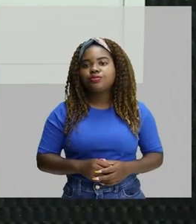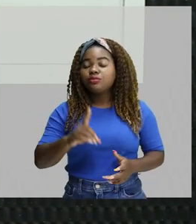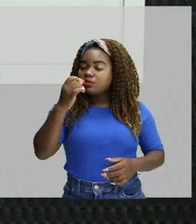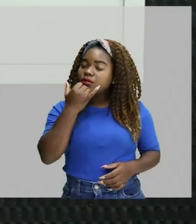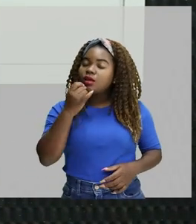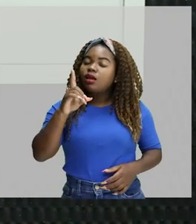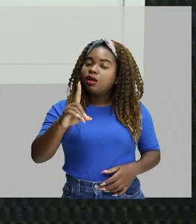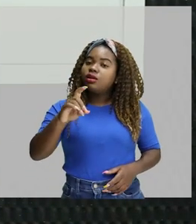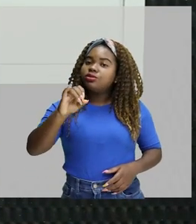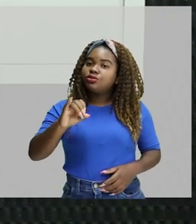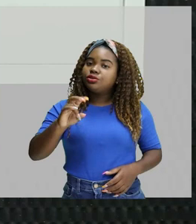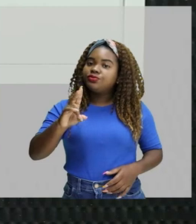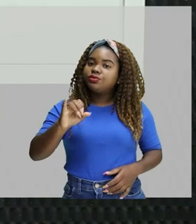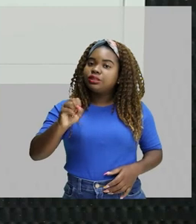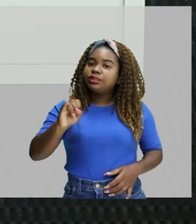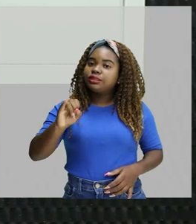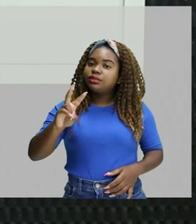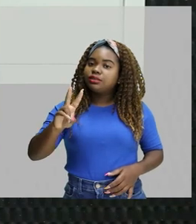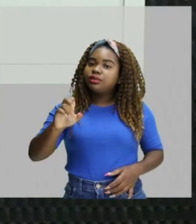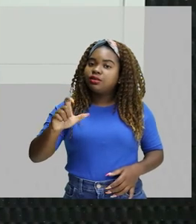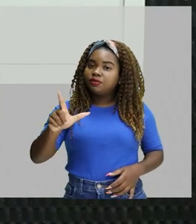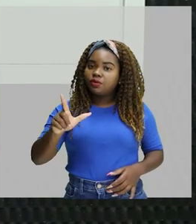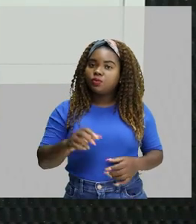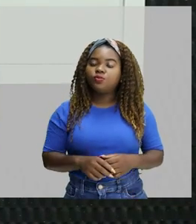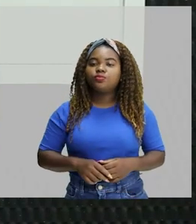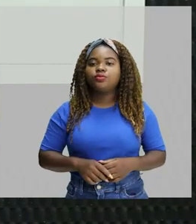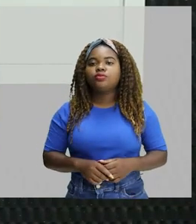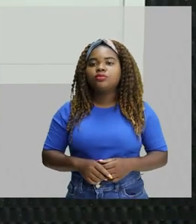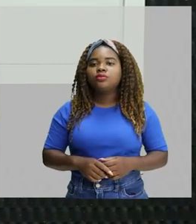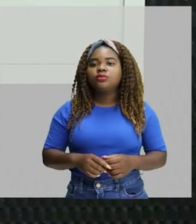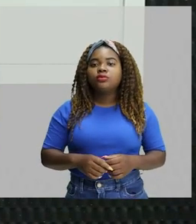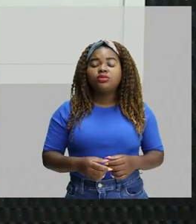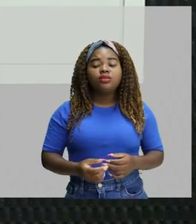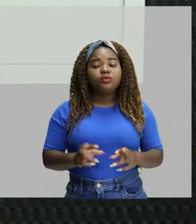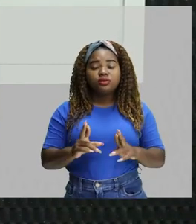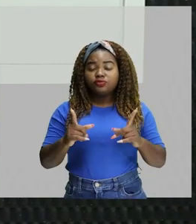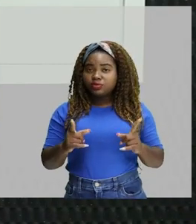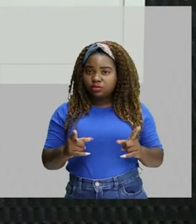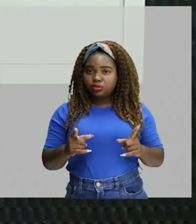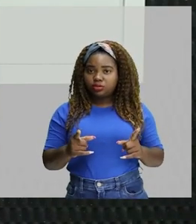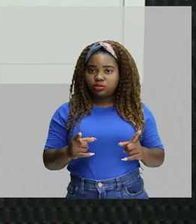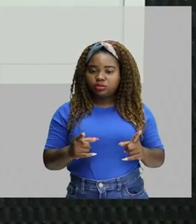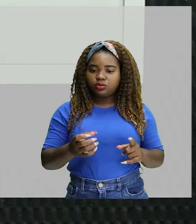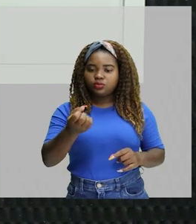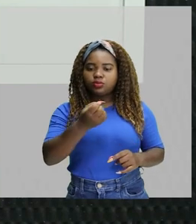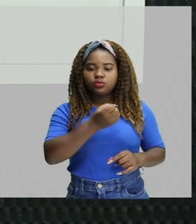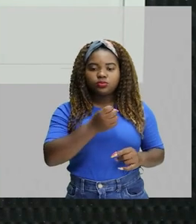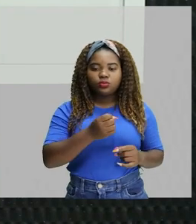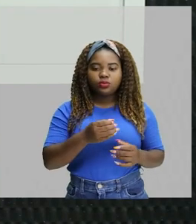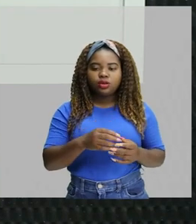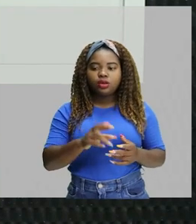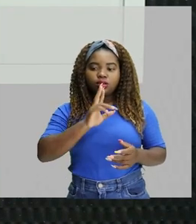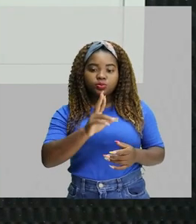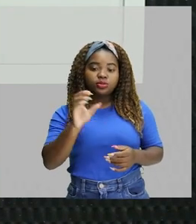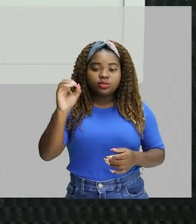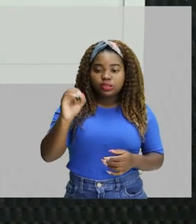resto zero zer porque é divisível então a única diferença turminha é quando o resto é zero basta tu